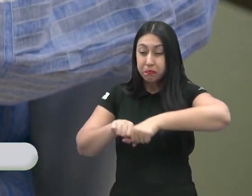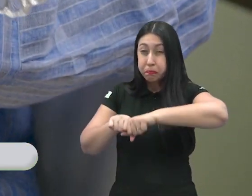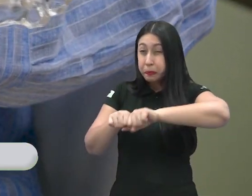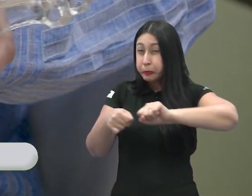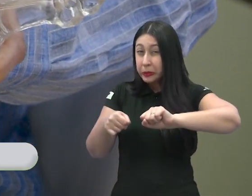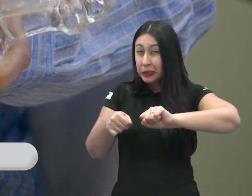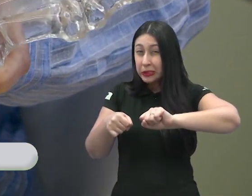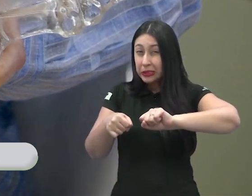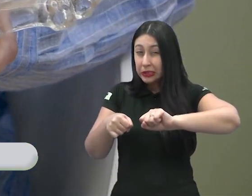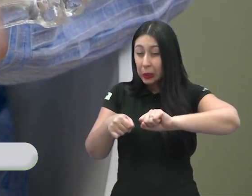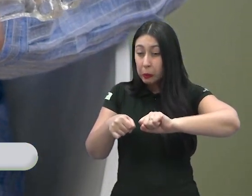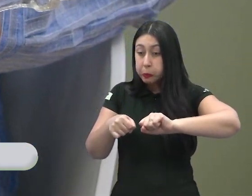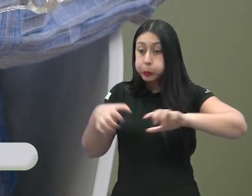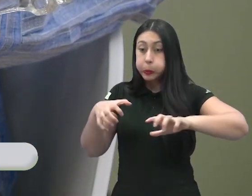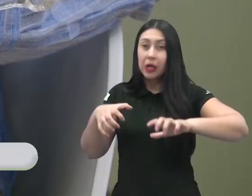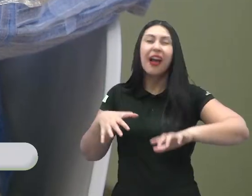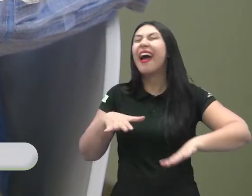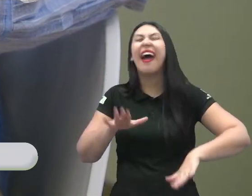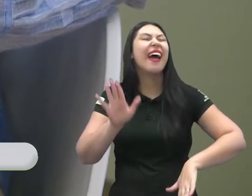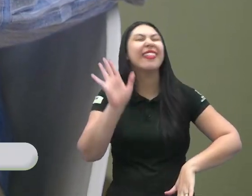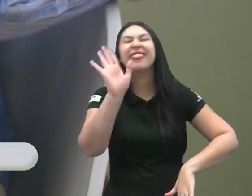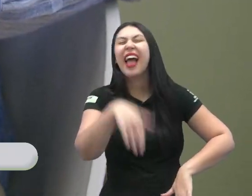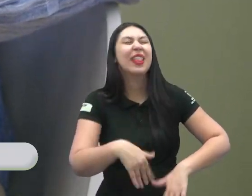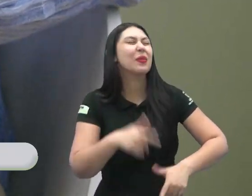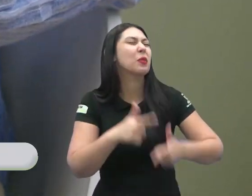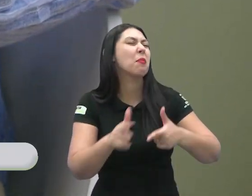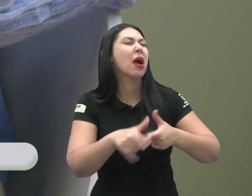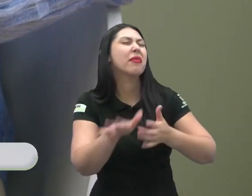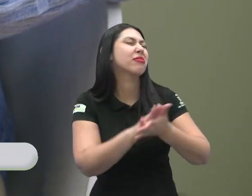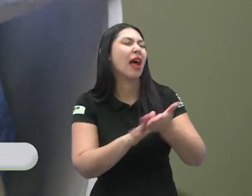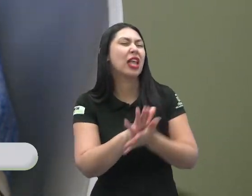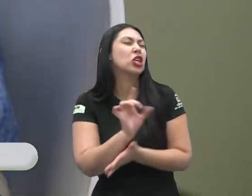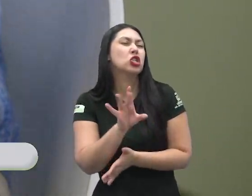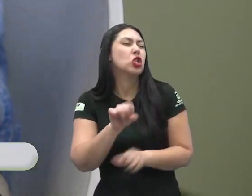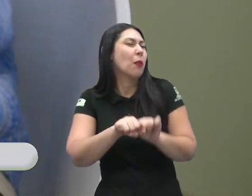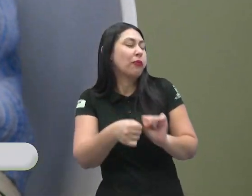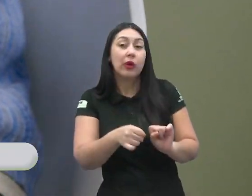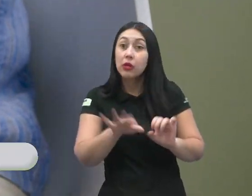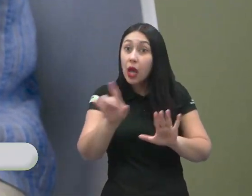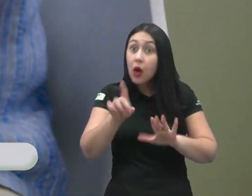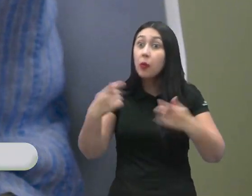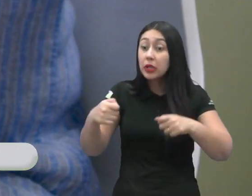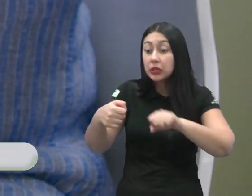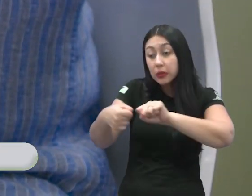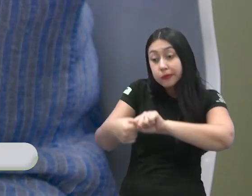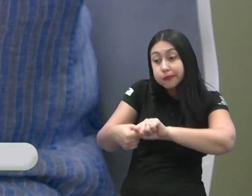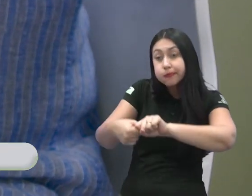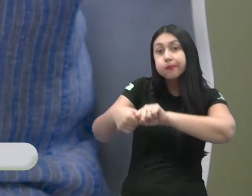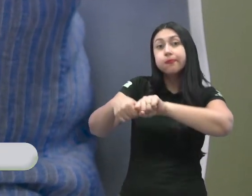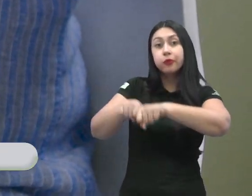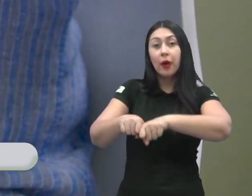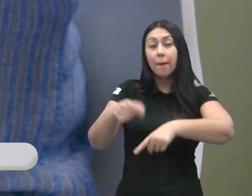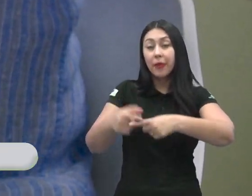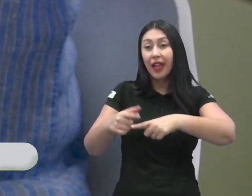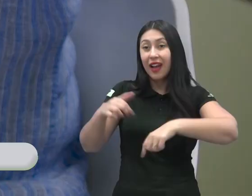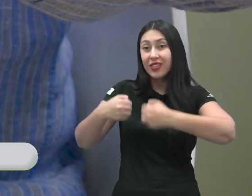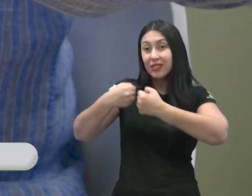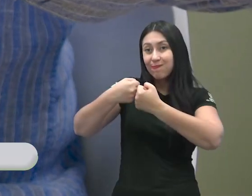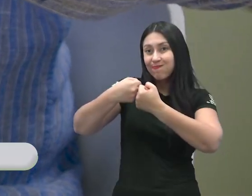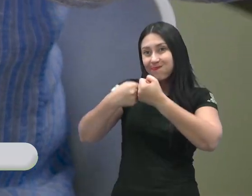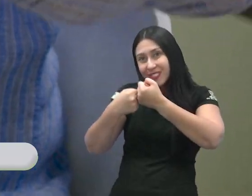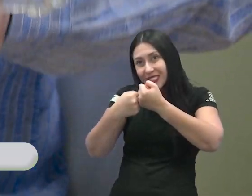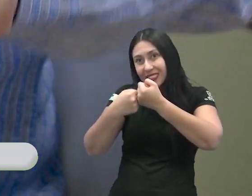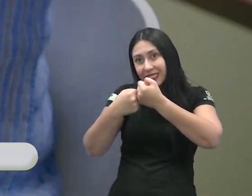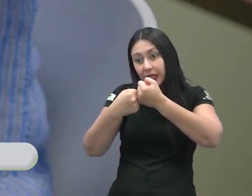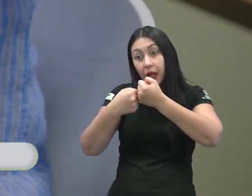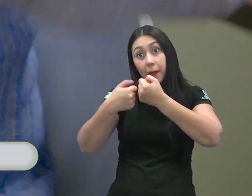vezes dizem, não foi nada não, foi só uma luxação. E você não foi botar no lugar? Não, a luxação sai do lugar. Então você tem que levar para o